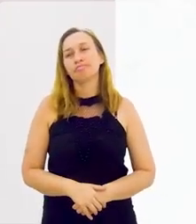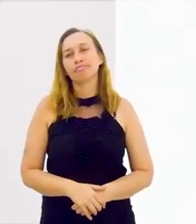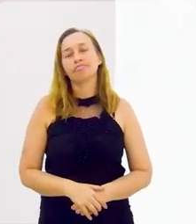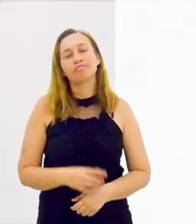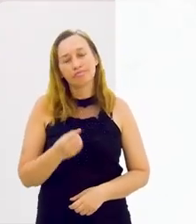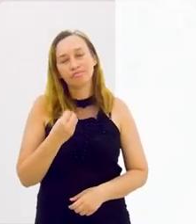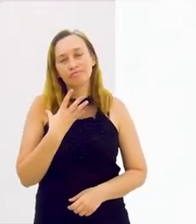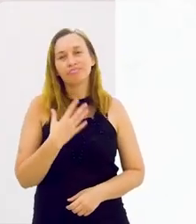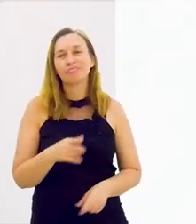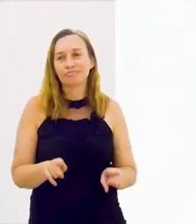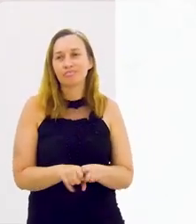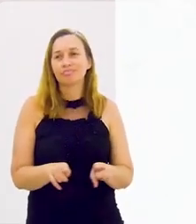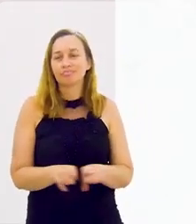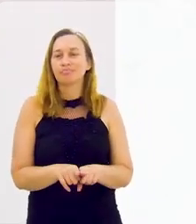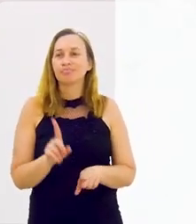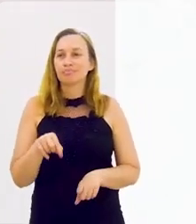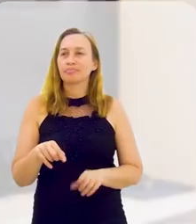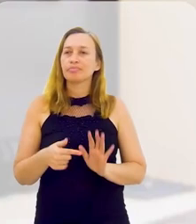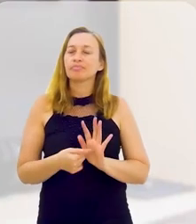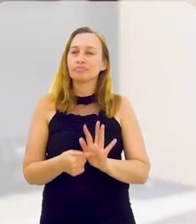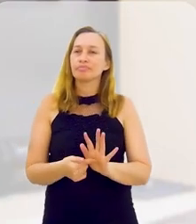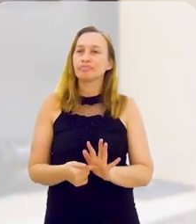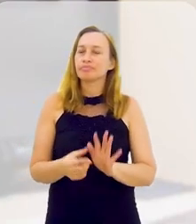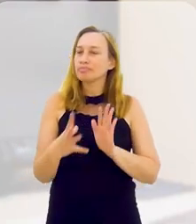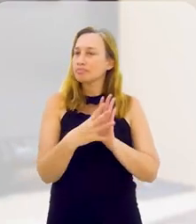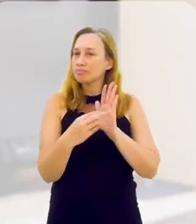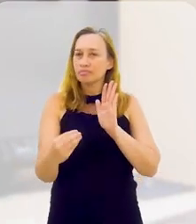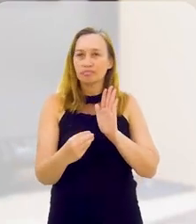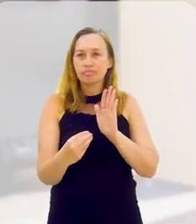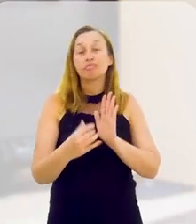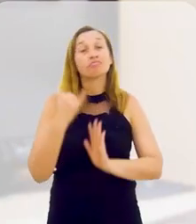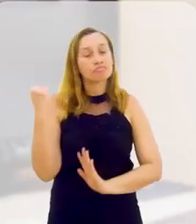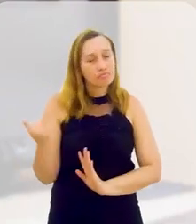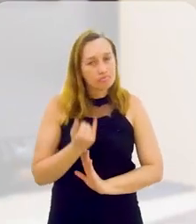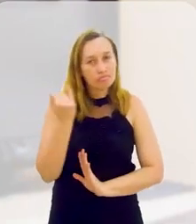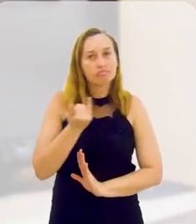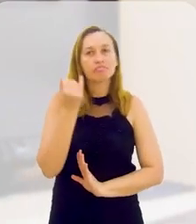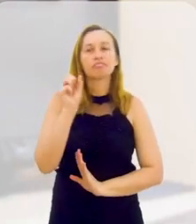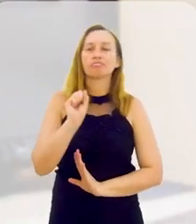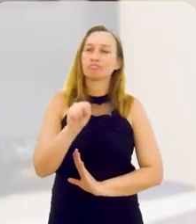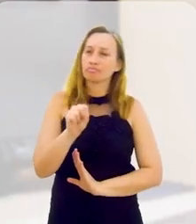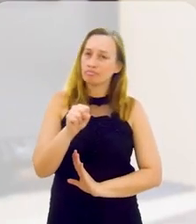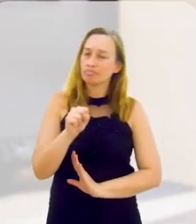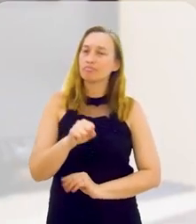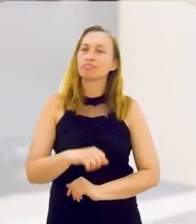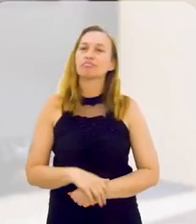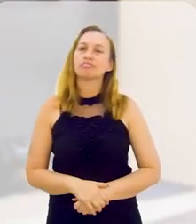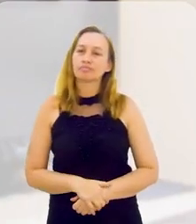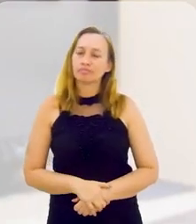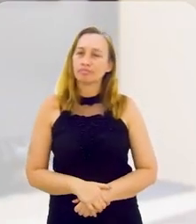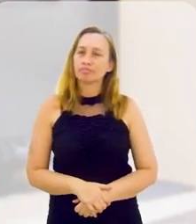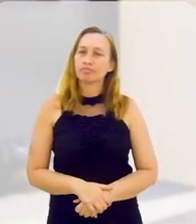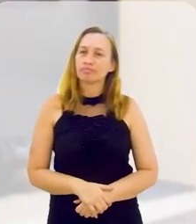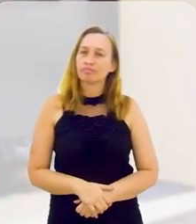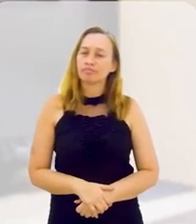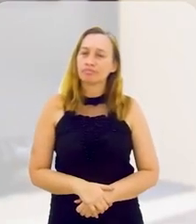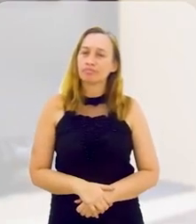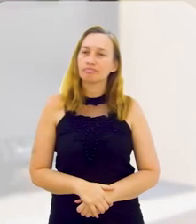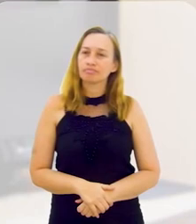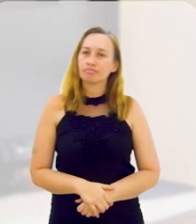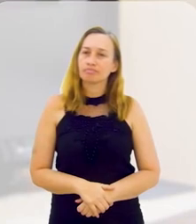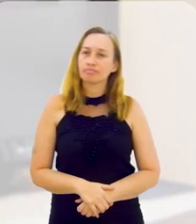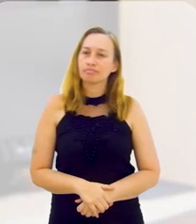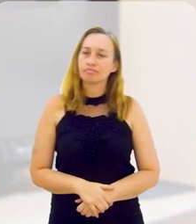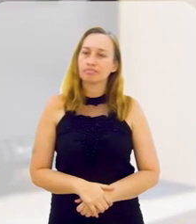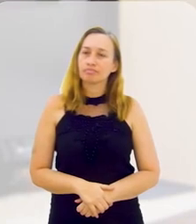e isso também é amor, né? É mostrar Não, o o modelo é valor. muito importante, a identificação é muito